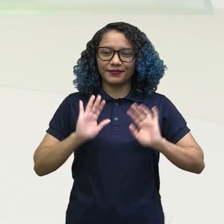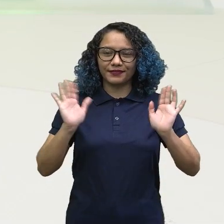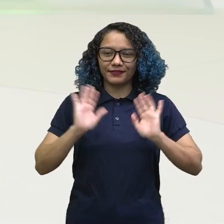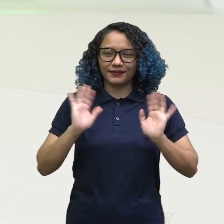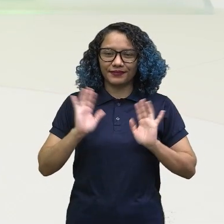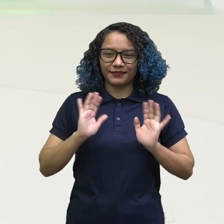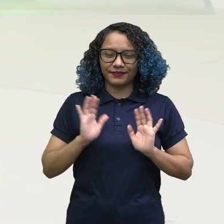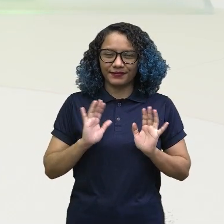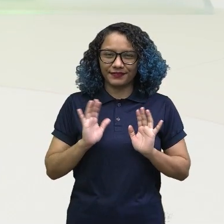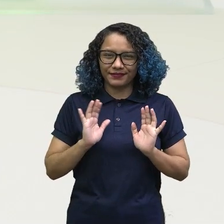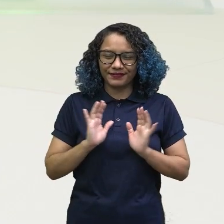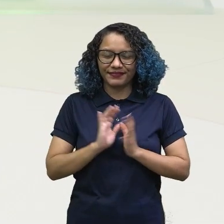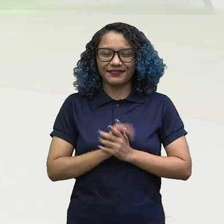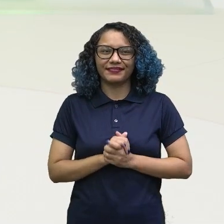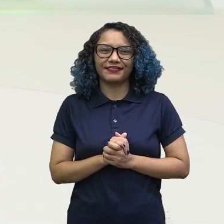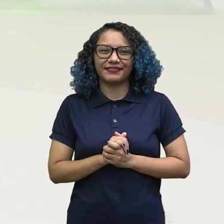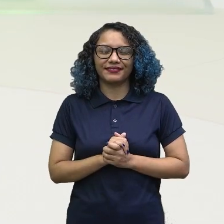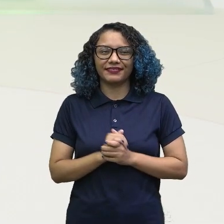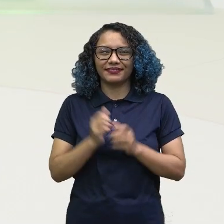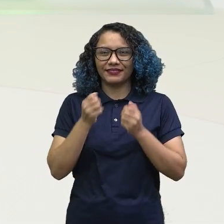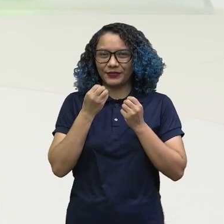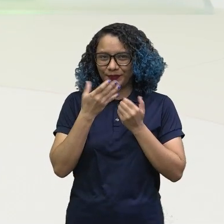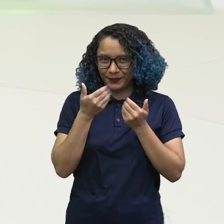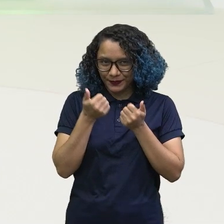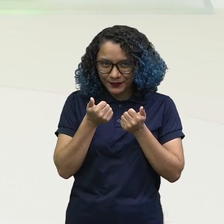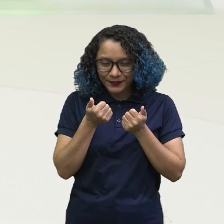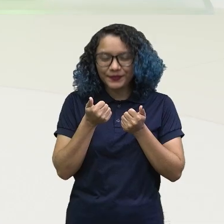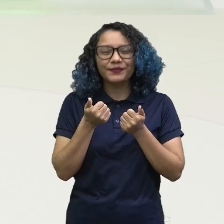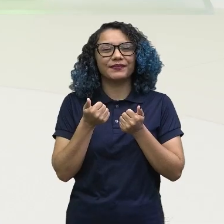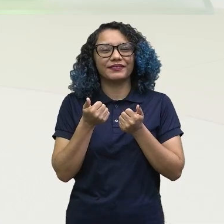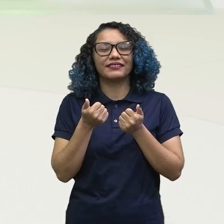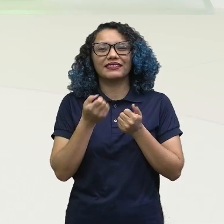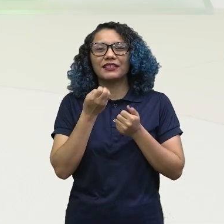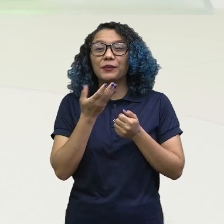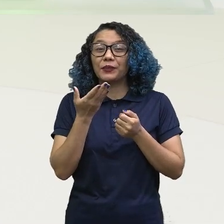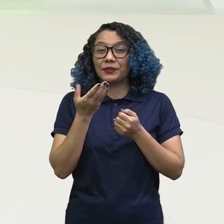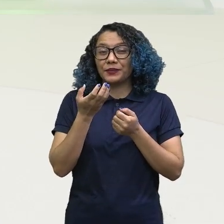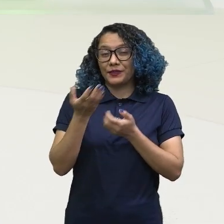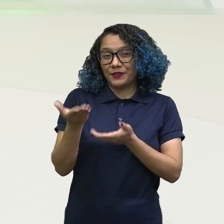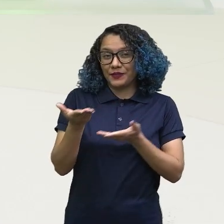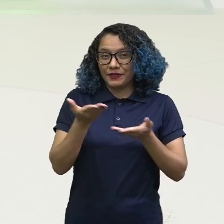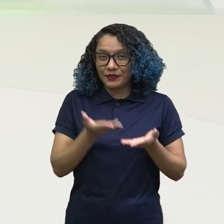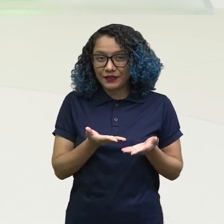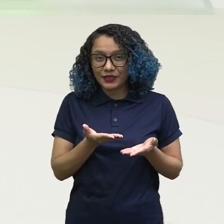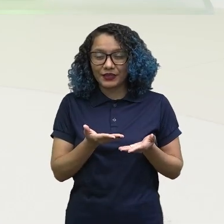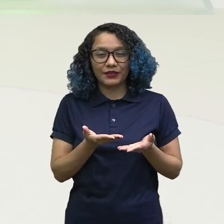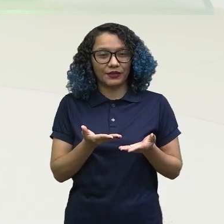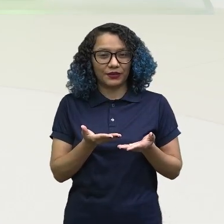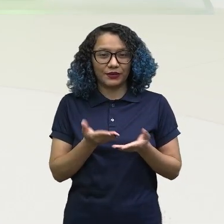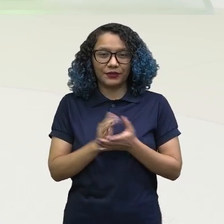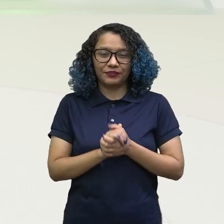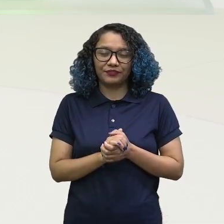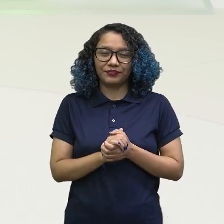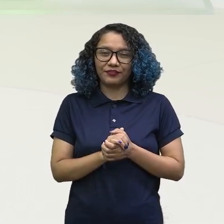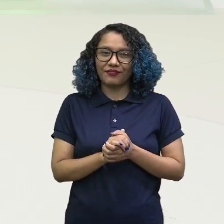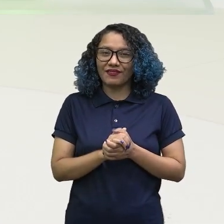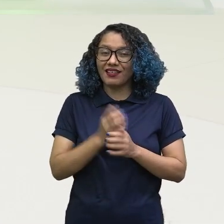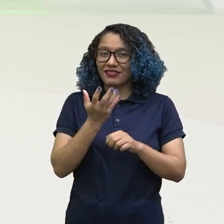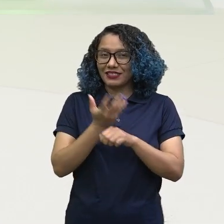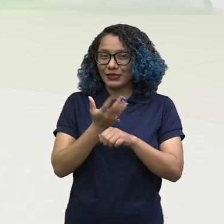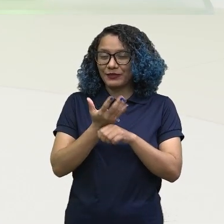Olá, meus queridos, tudo bem com vocês? Sejam bem-vindos ao nosso Universo